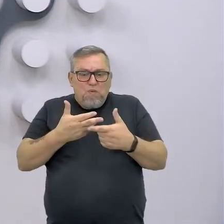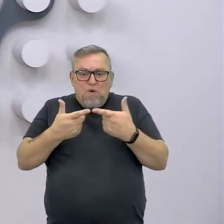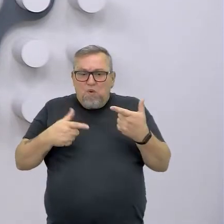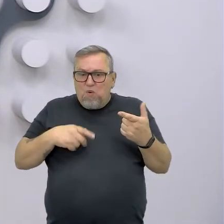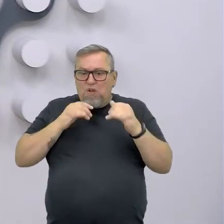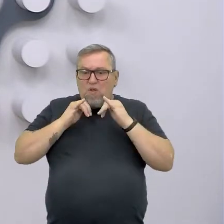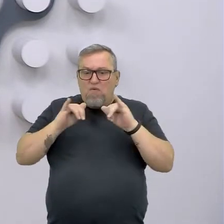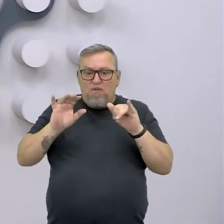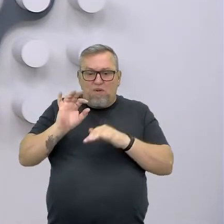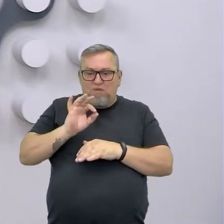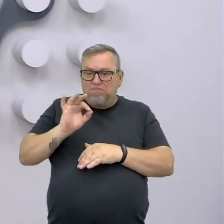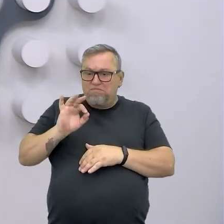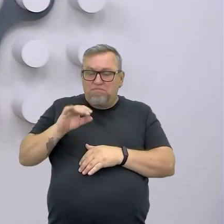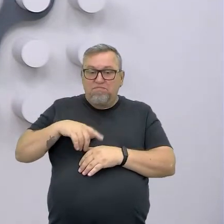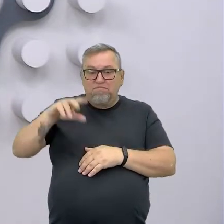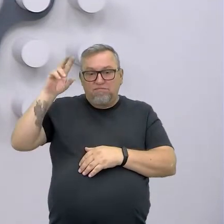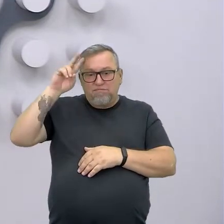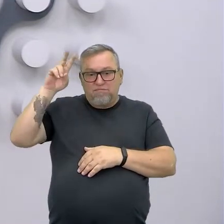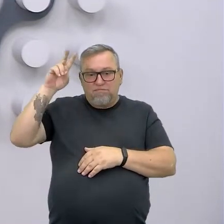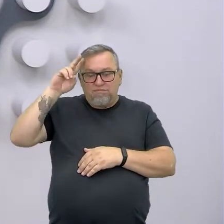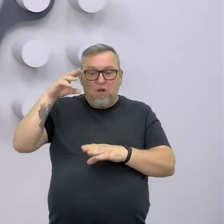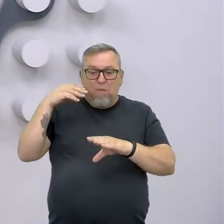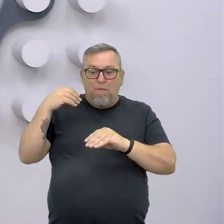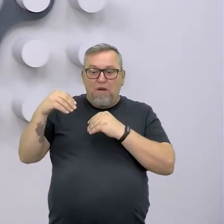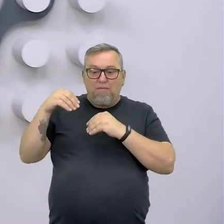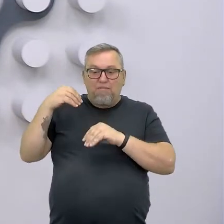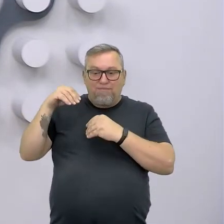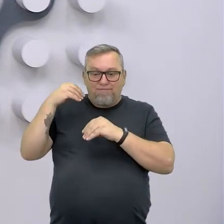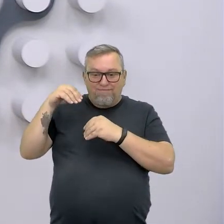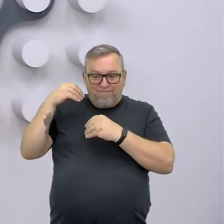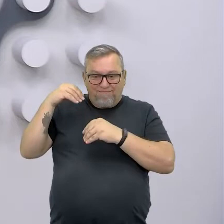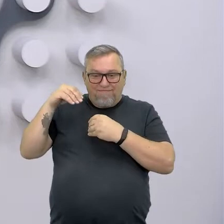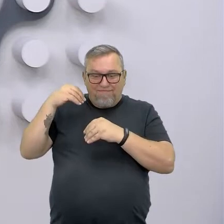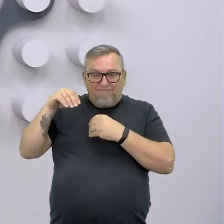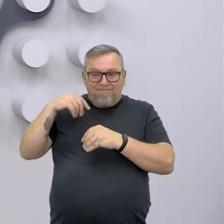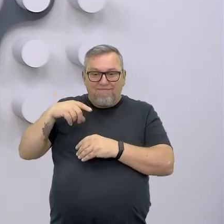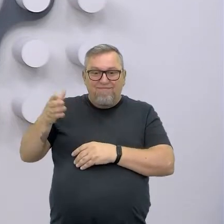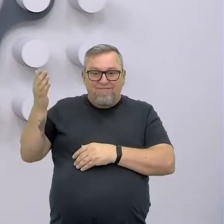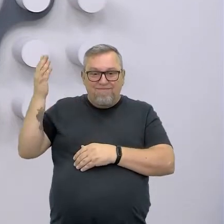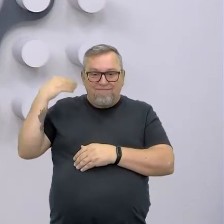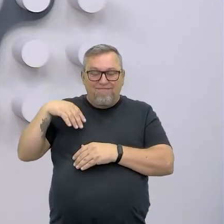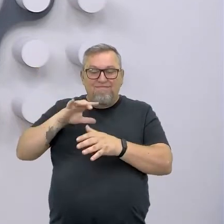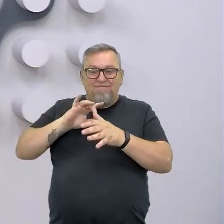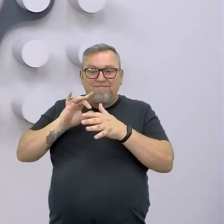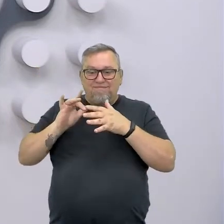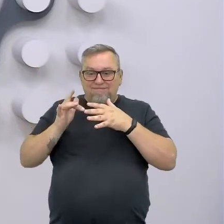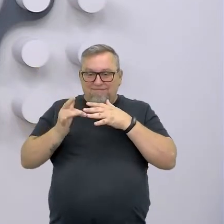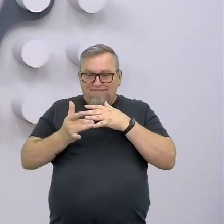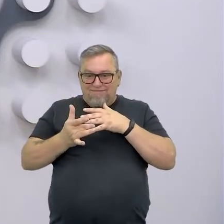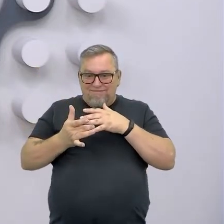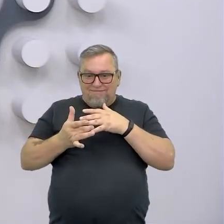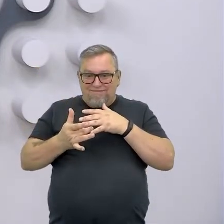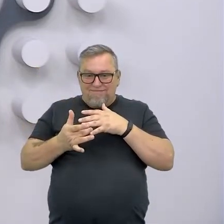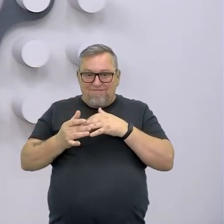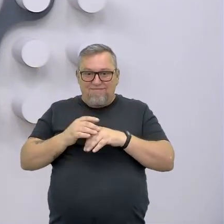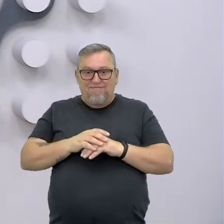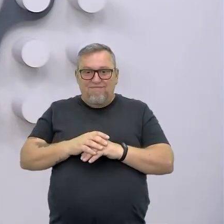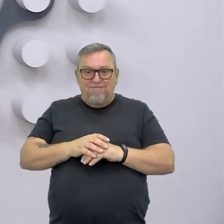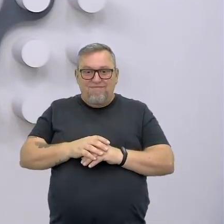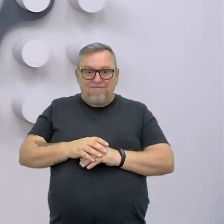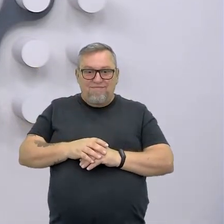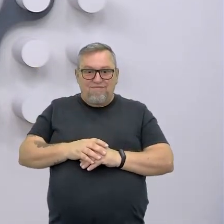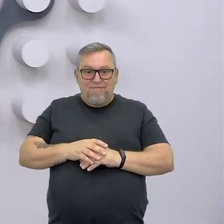foi dito, né? Eu me lembro muito desses memes que tinha na época das redes sociais que eu frequentava, hoje não frequento tanto